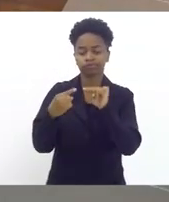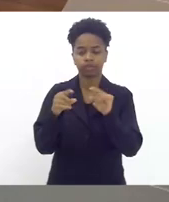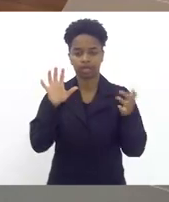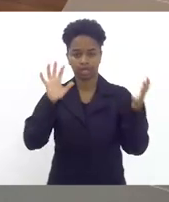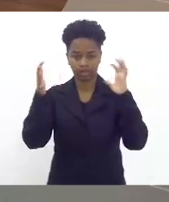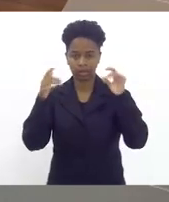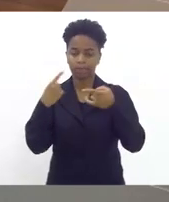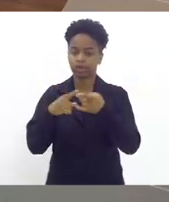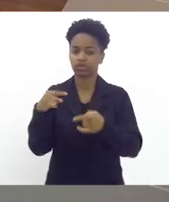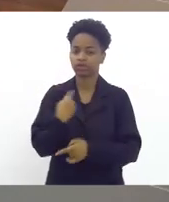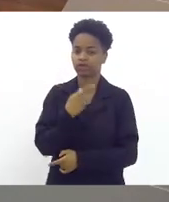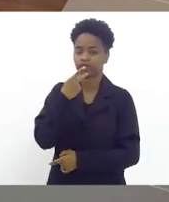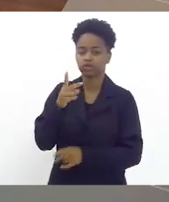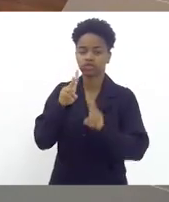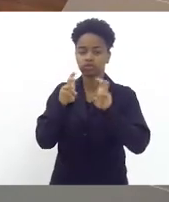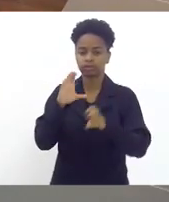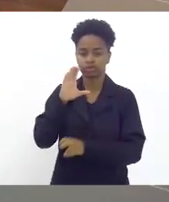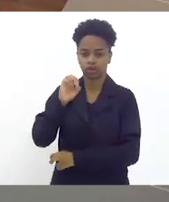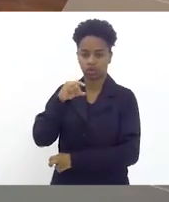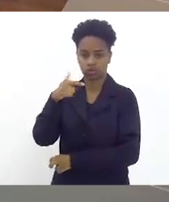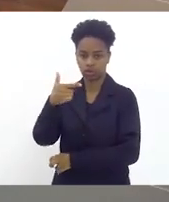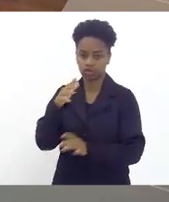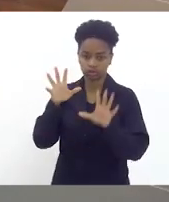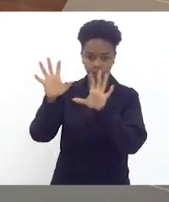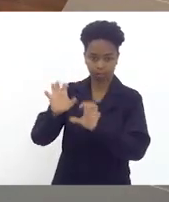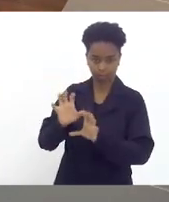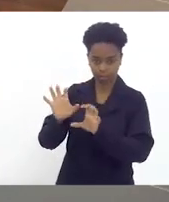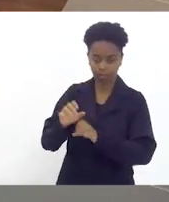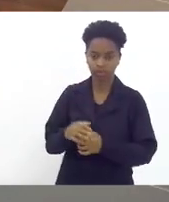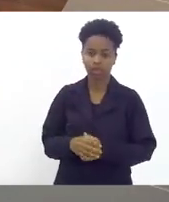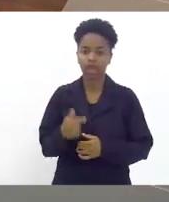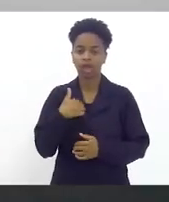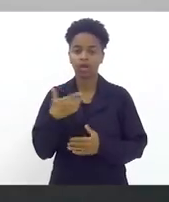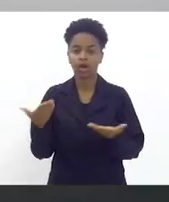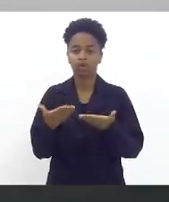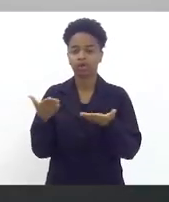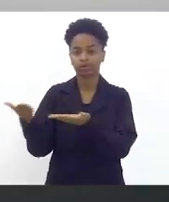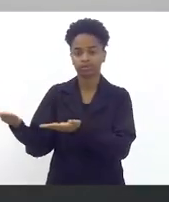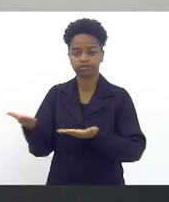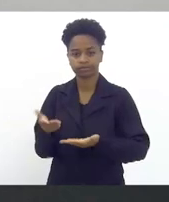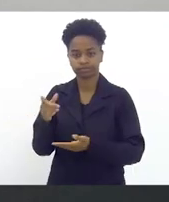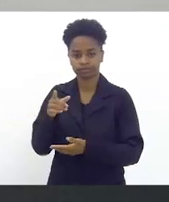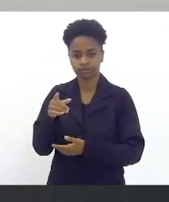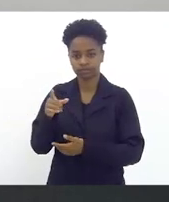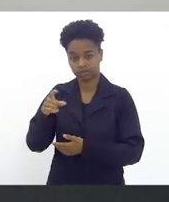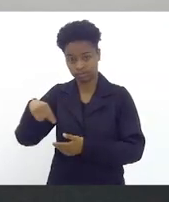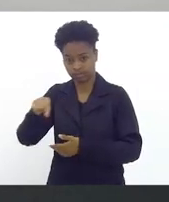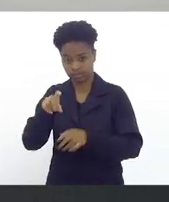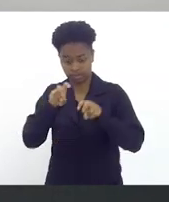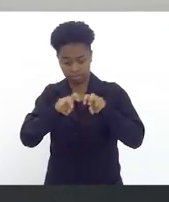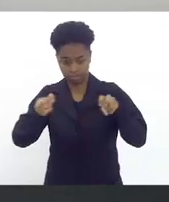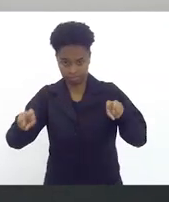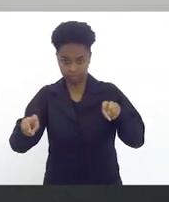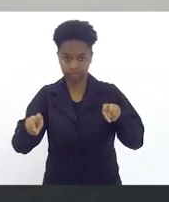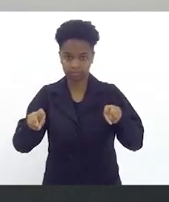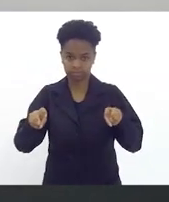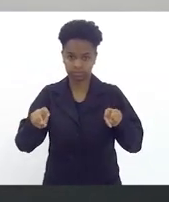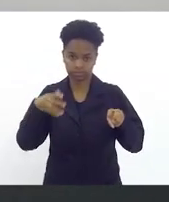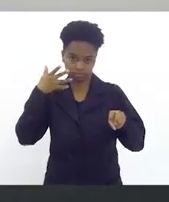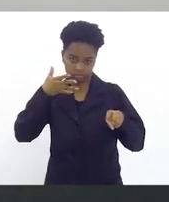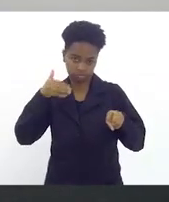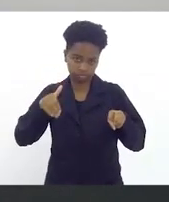bem eu queria começar vou passar a palavra para os convidados que integram a mesa